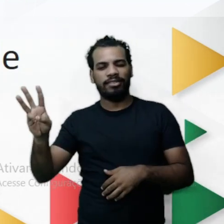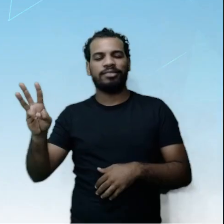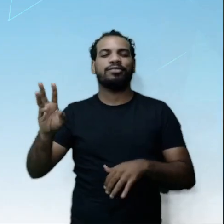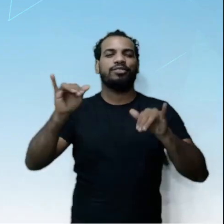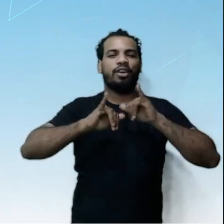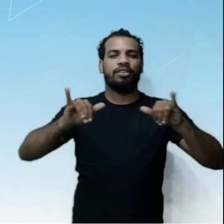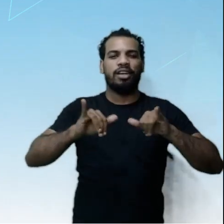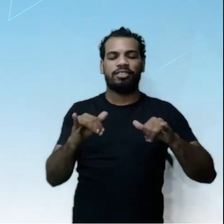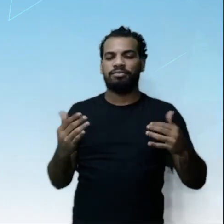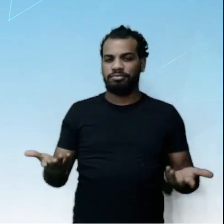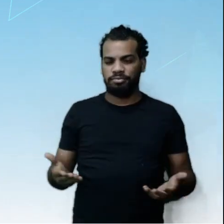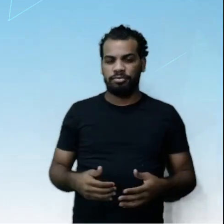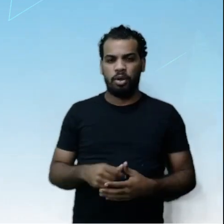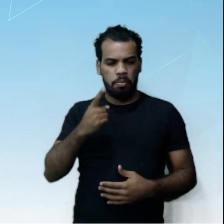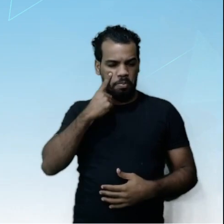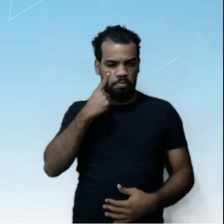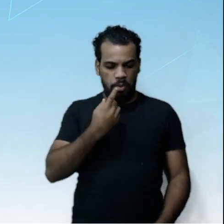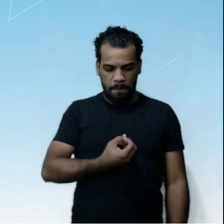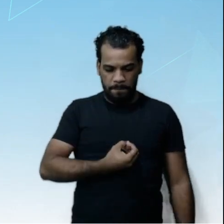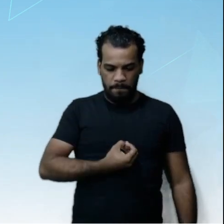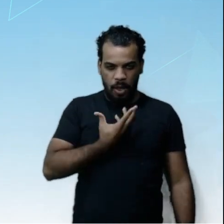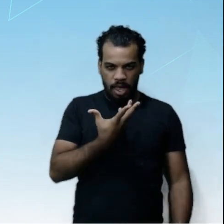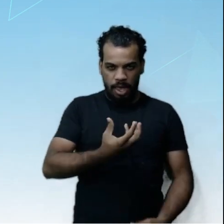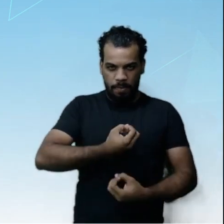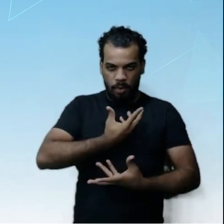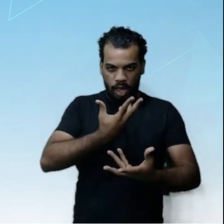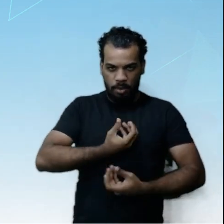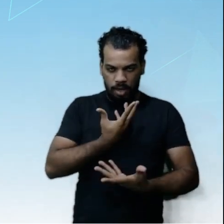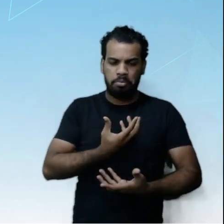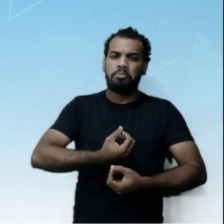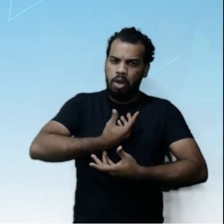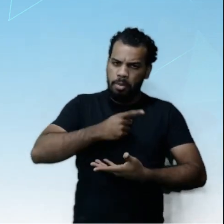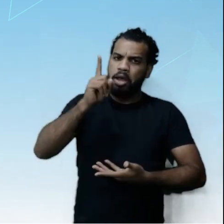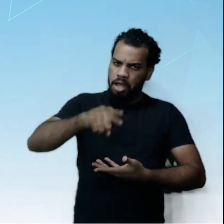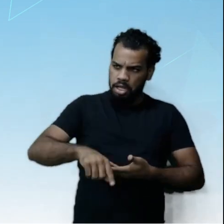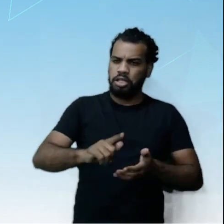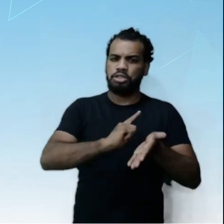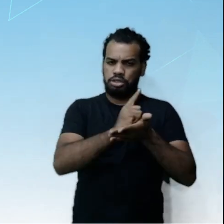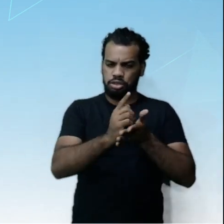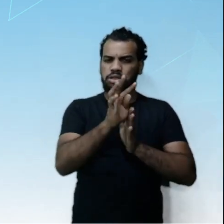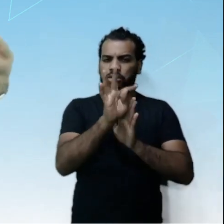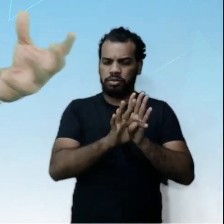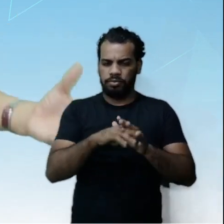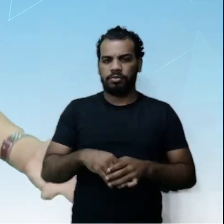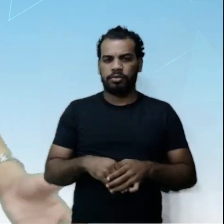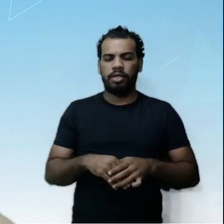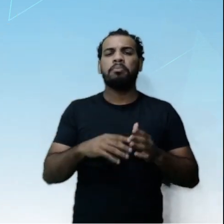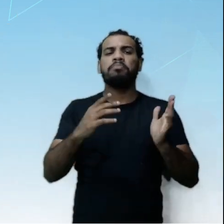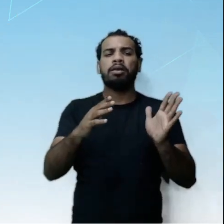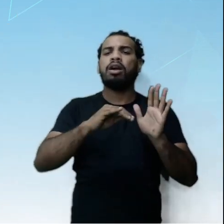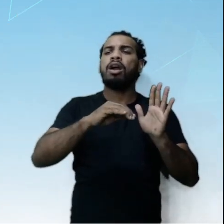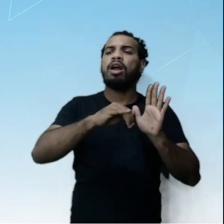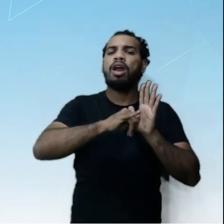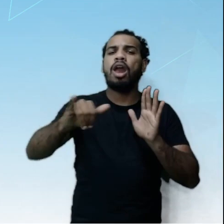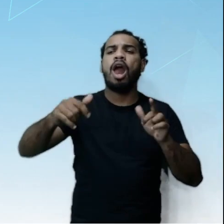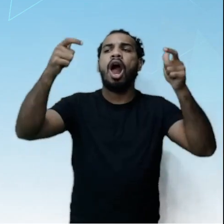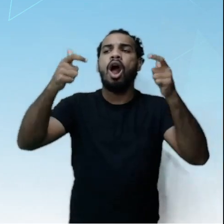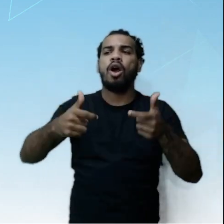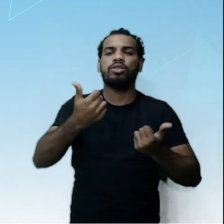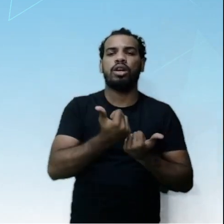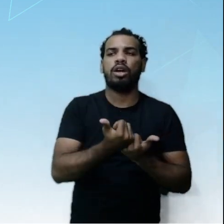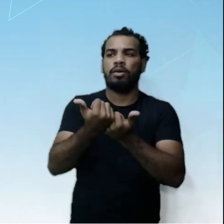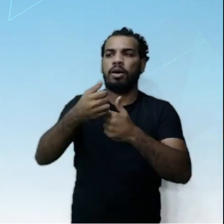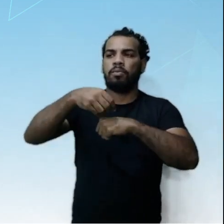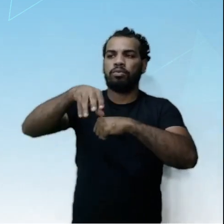planilhas. Por exemplo, um poema. O poema é o gênero textual. O suporte, ele pode sair em uma revista,